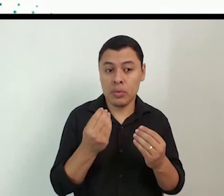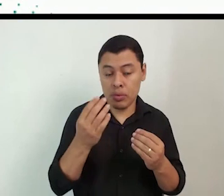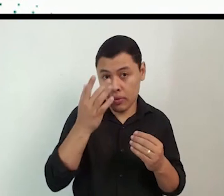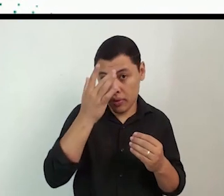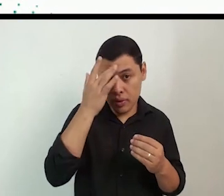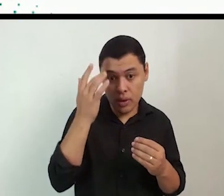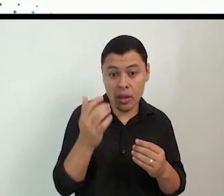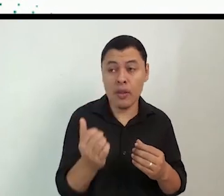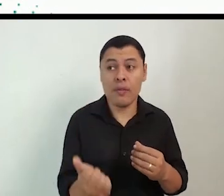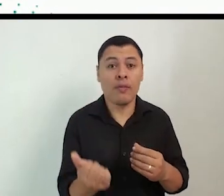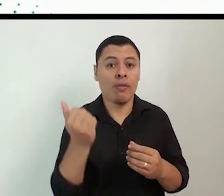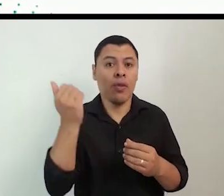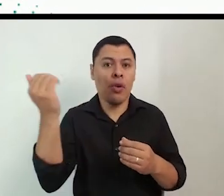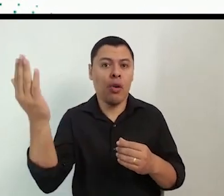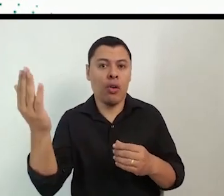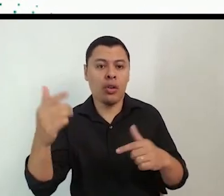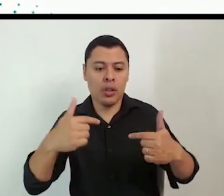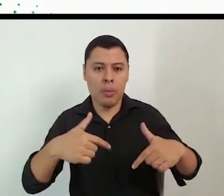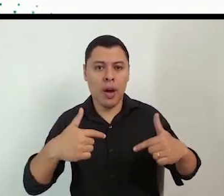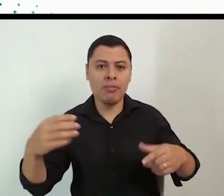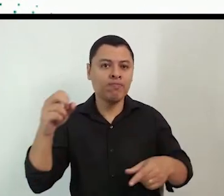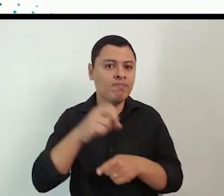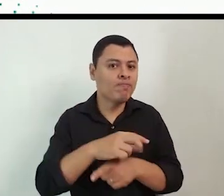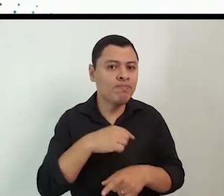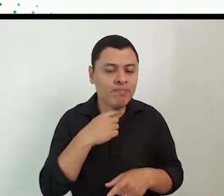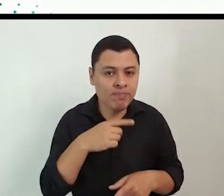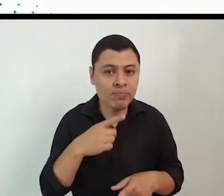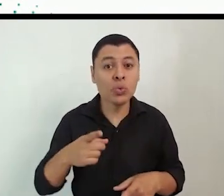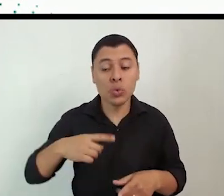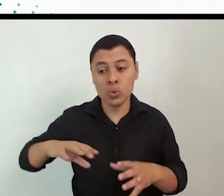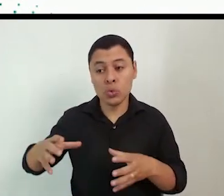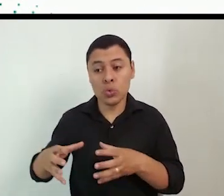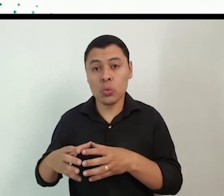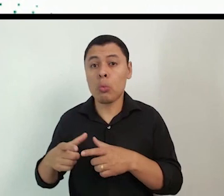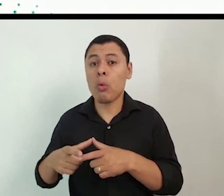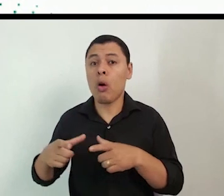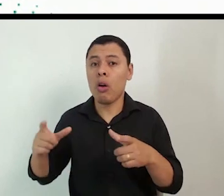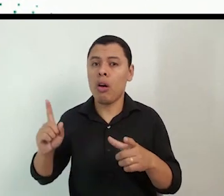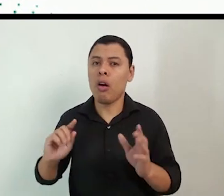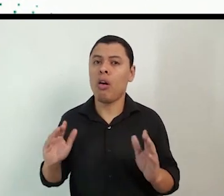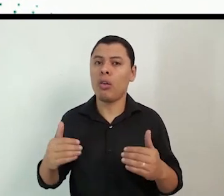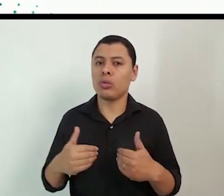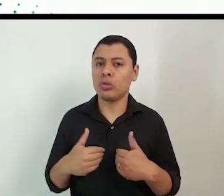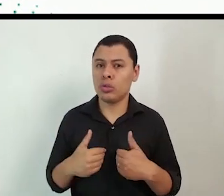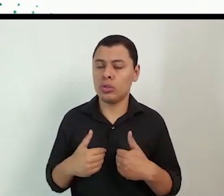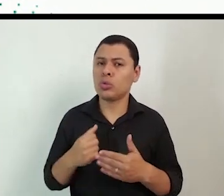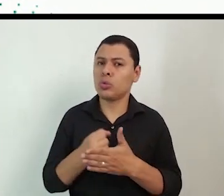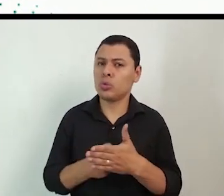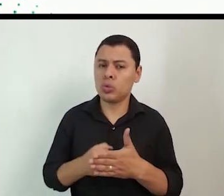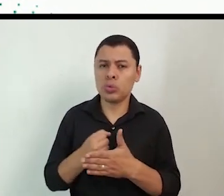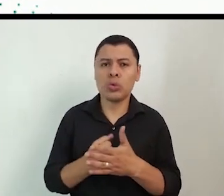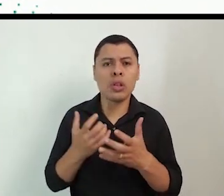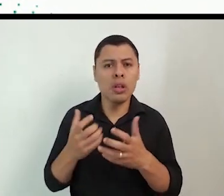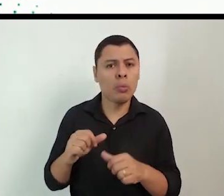mercado de trabalho. Então, nós somos um grupo formado majoritariamente por autistas e que a gente quer mudar essa estatística